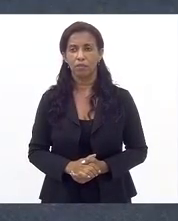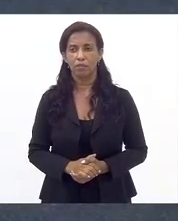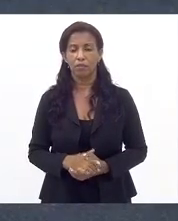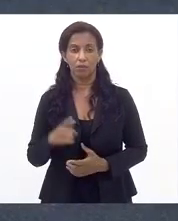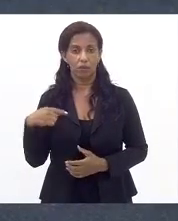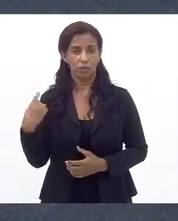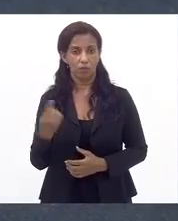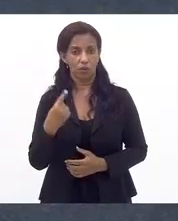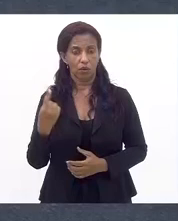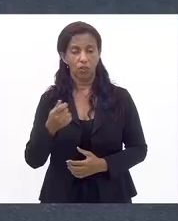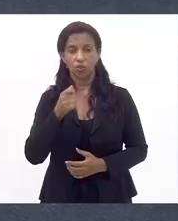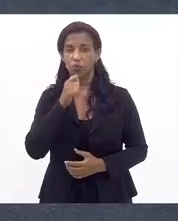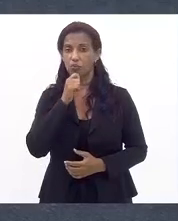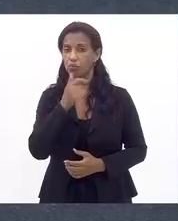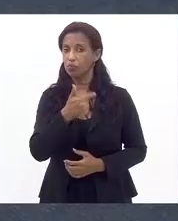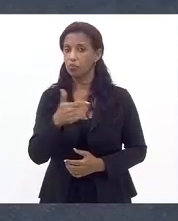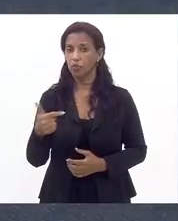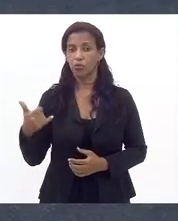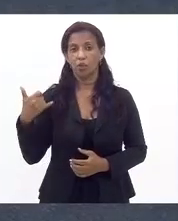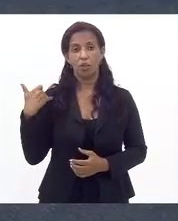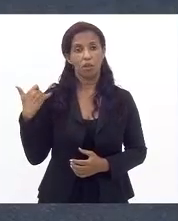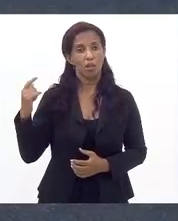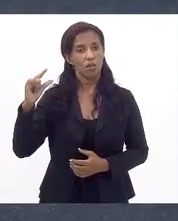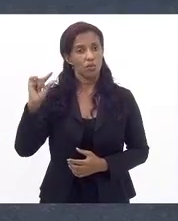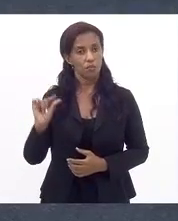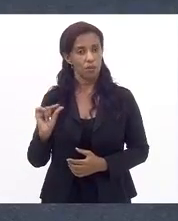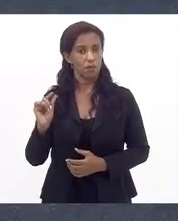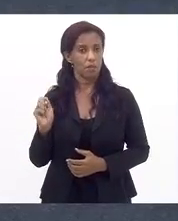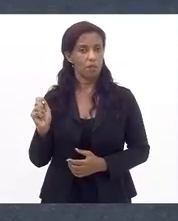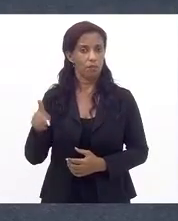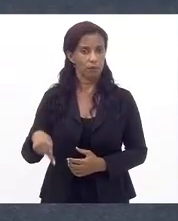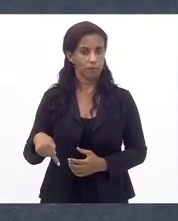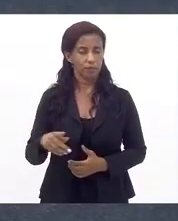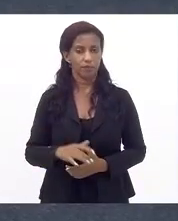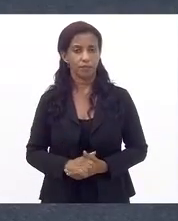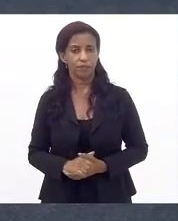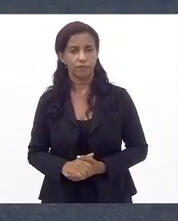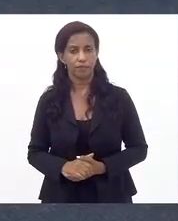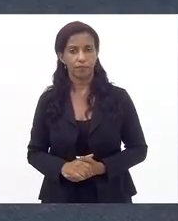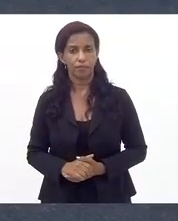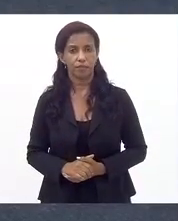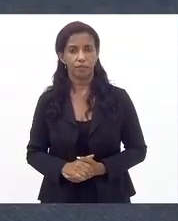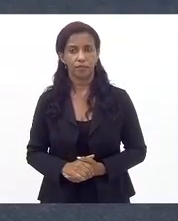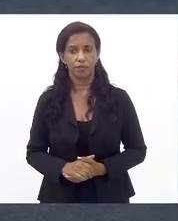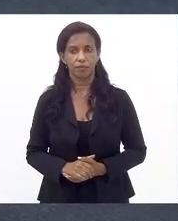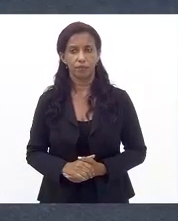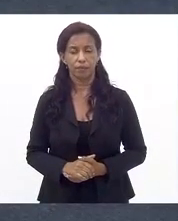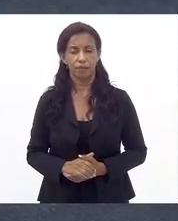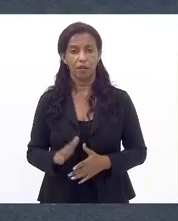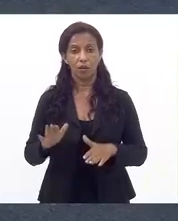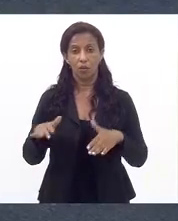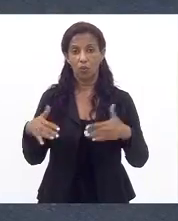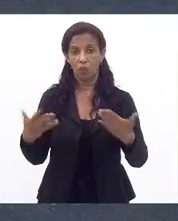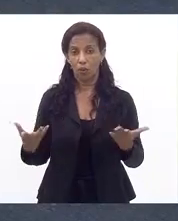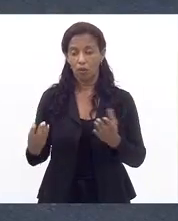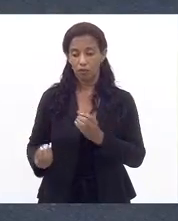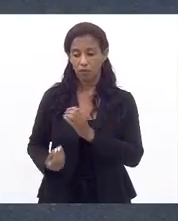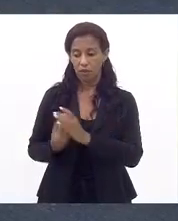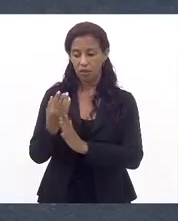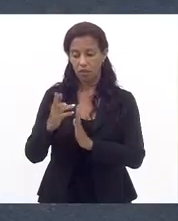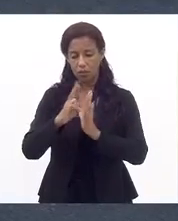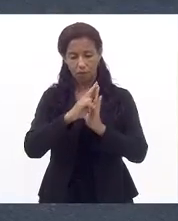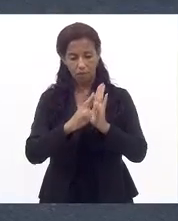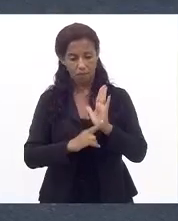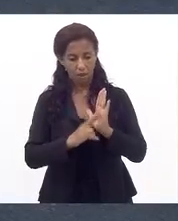nós não tínhamos e o clima para nos aposentar e quando você cria uma